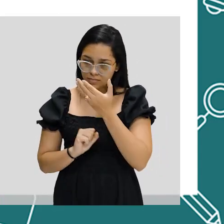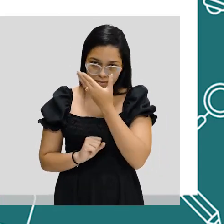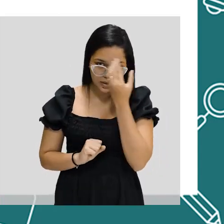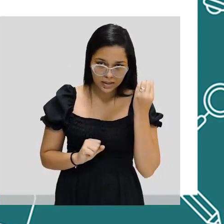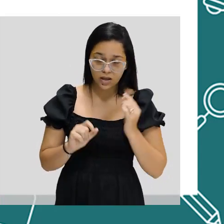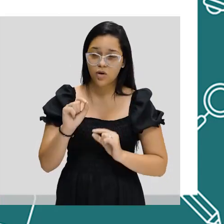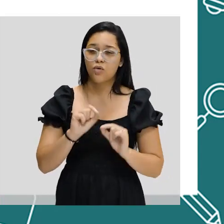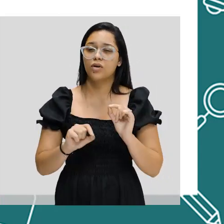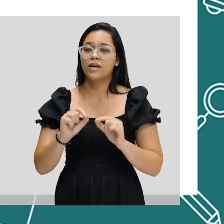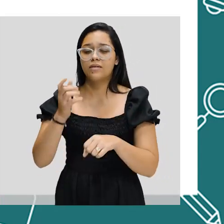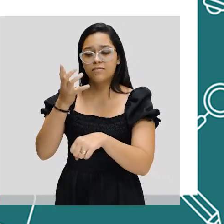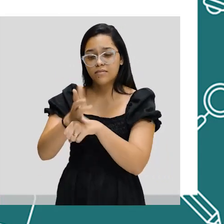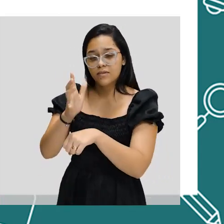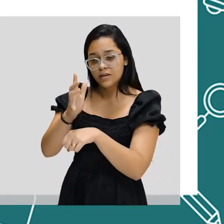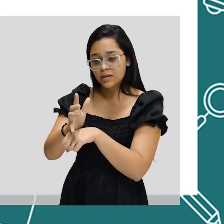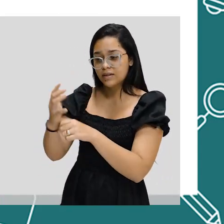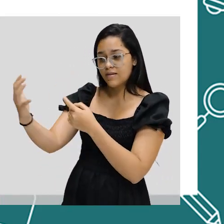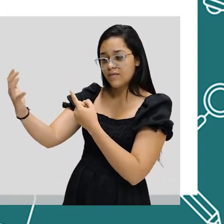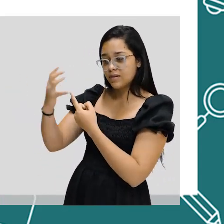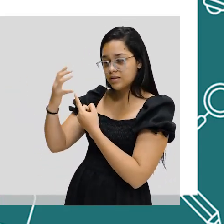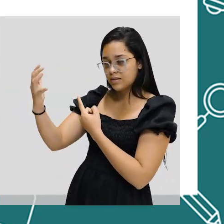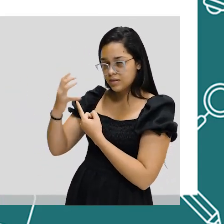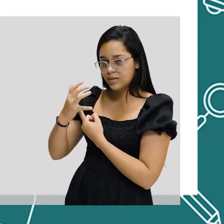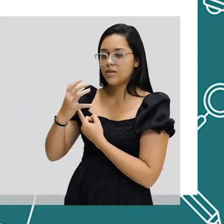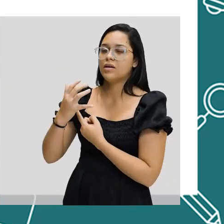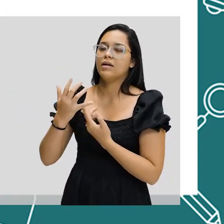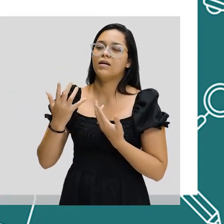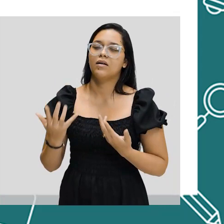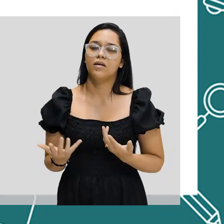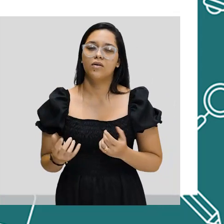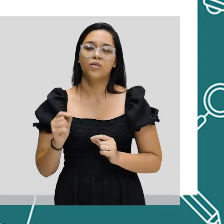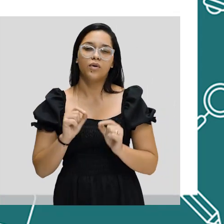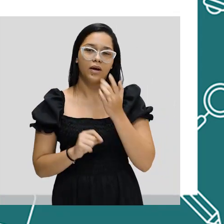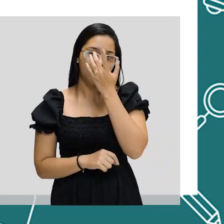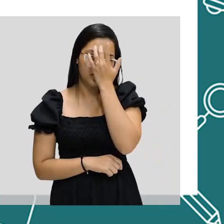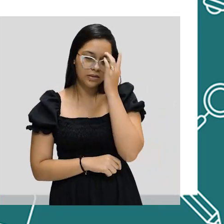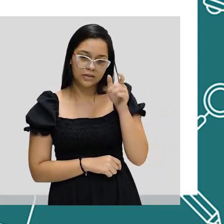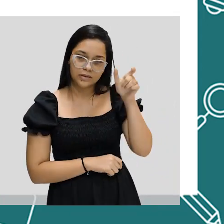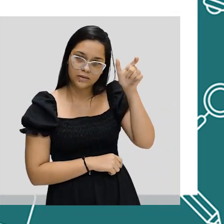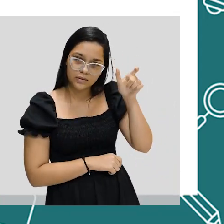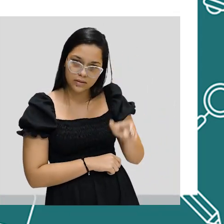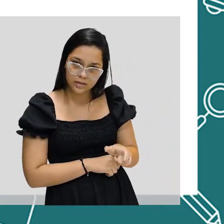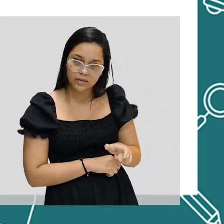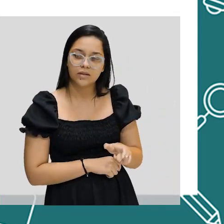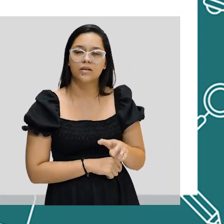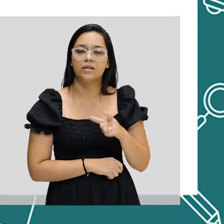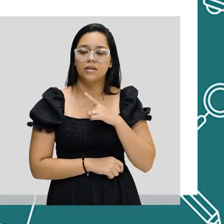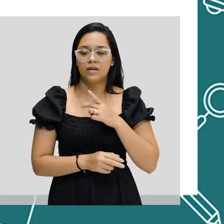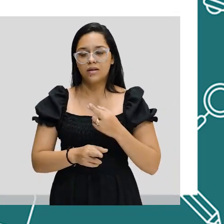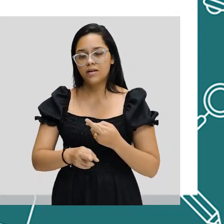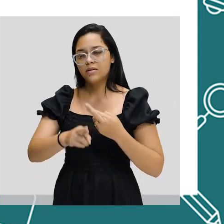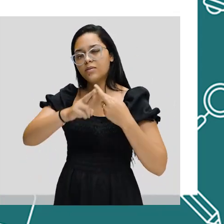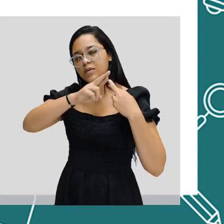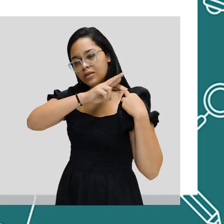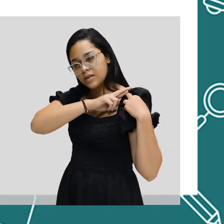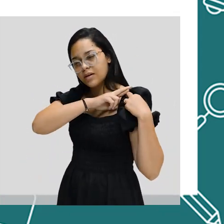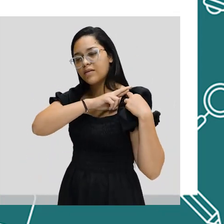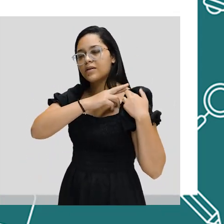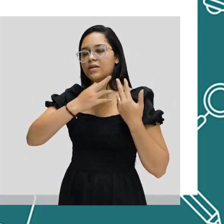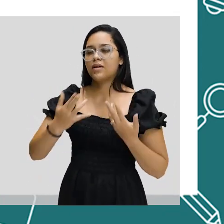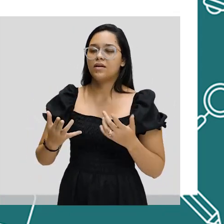elas agem sobre nós sobre nós que somos os interlocutores os responsáveis